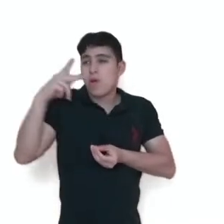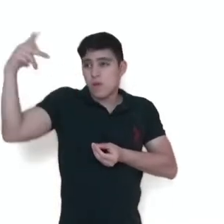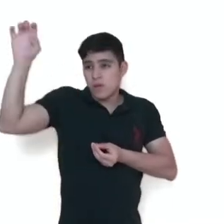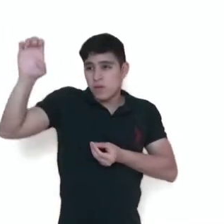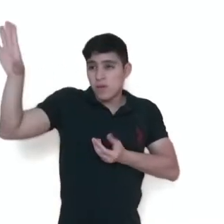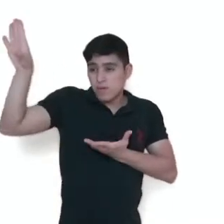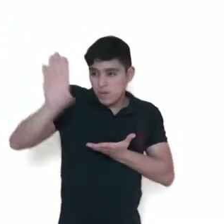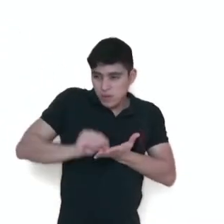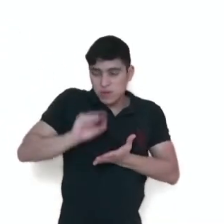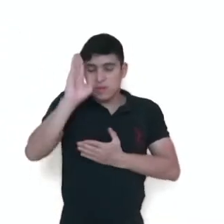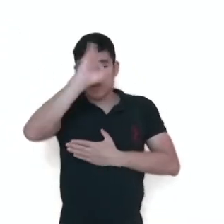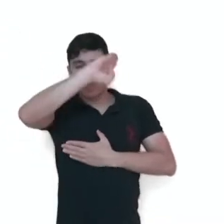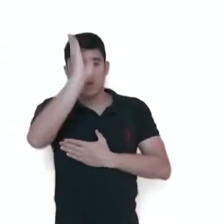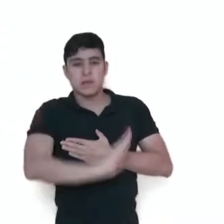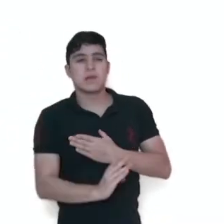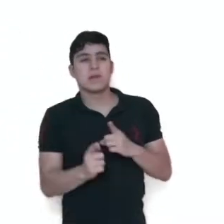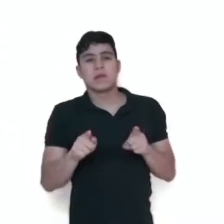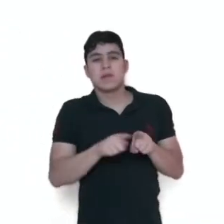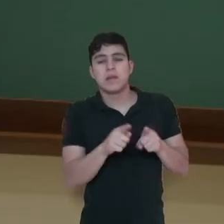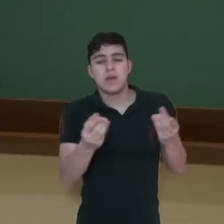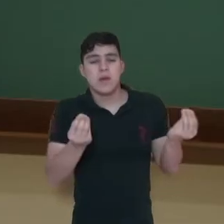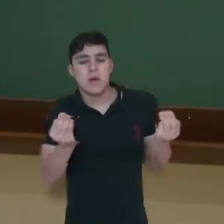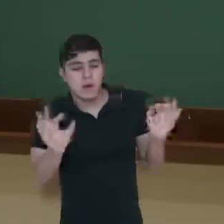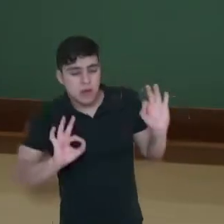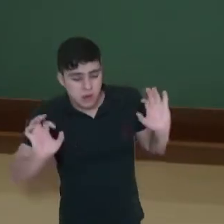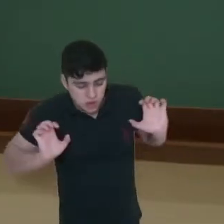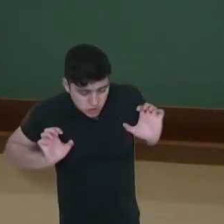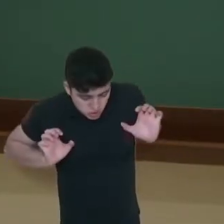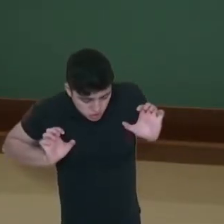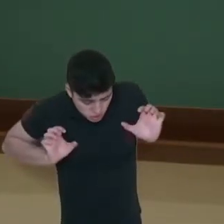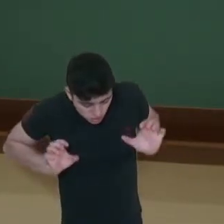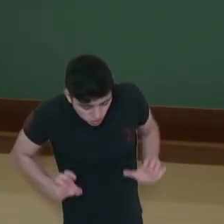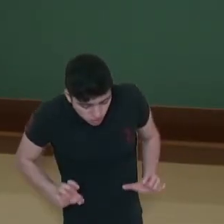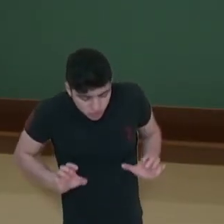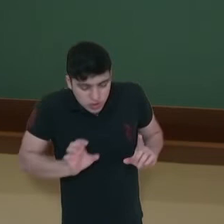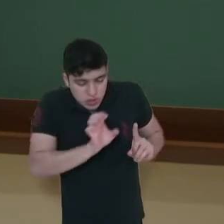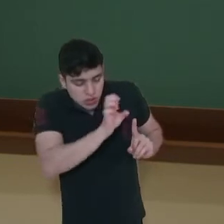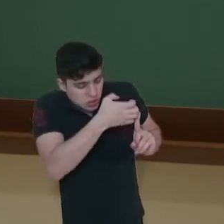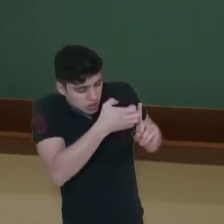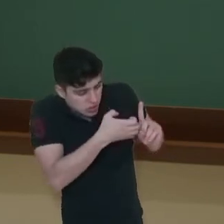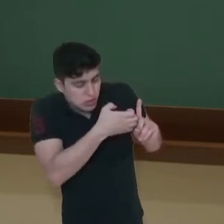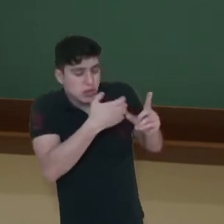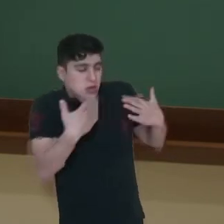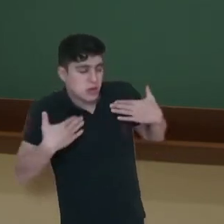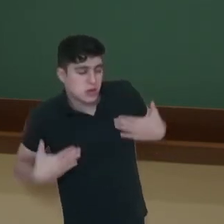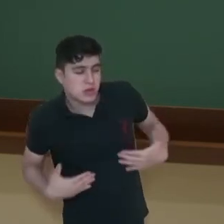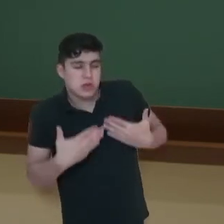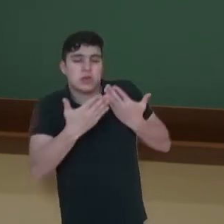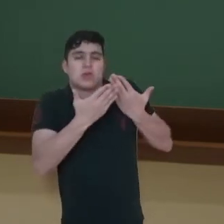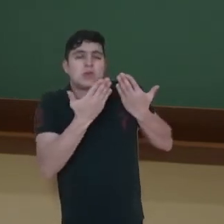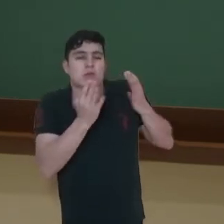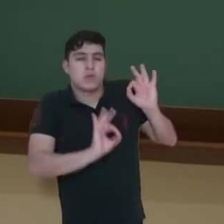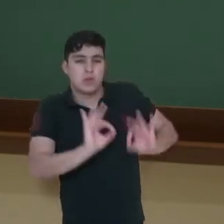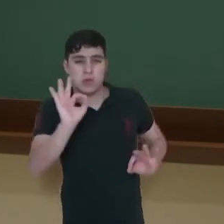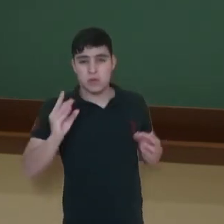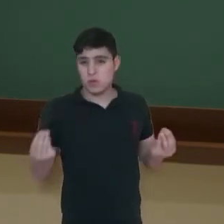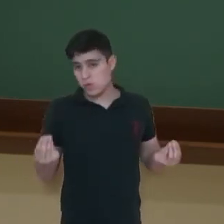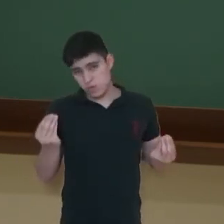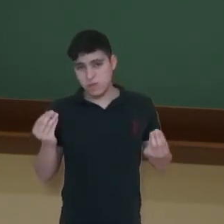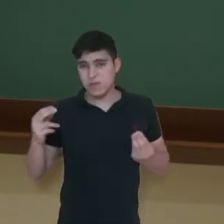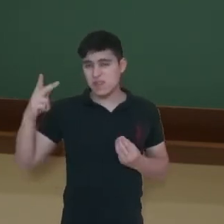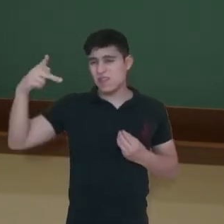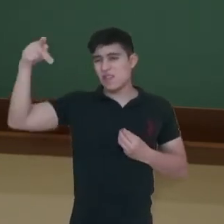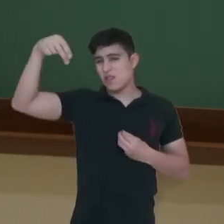estava pegando, e a questão de problemas estruturais da anatomia. Como eu falei, eles tentavam pegar muito a questão do norte,